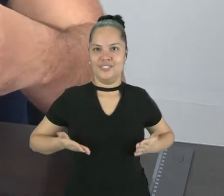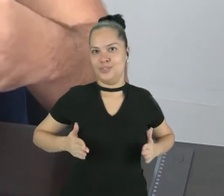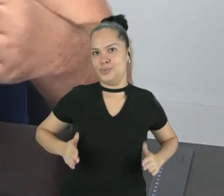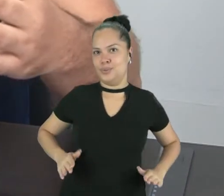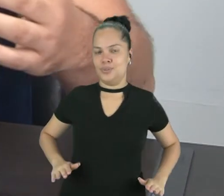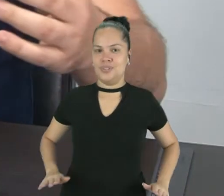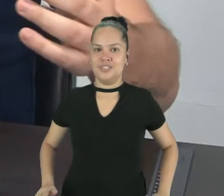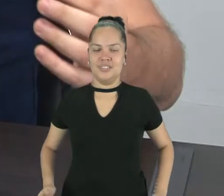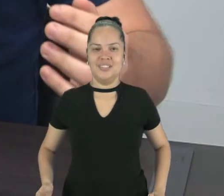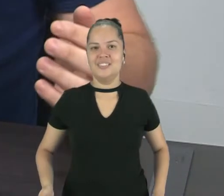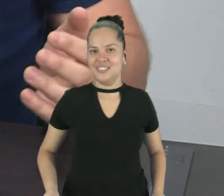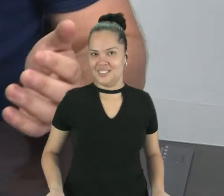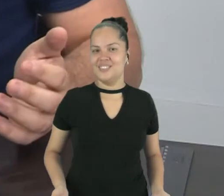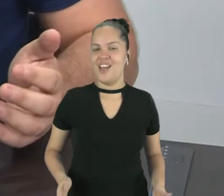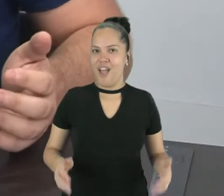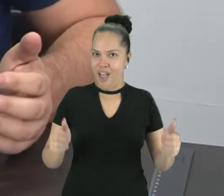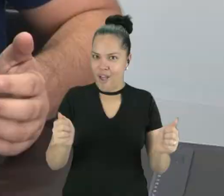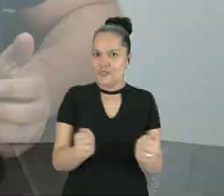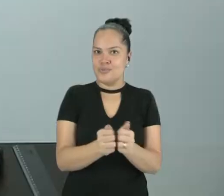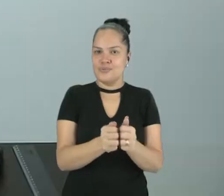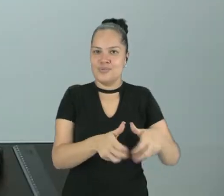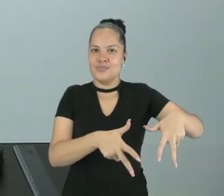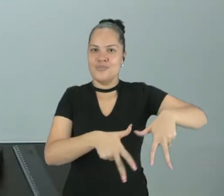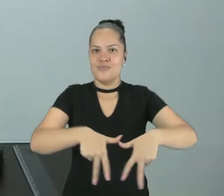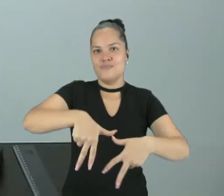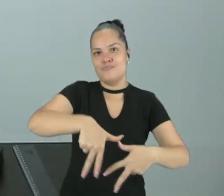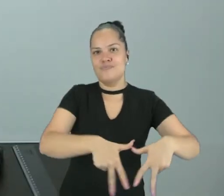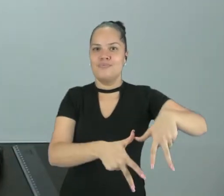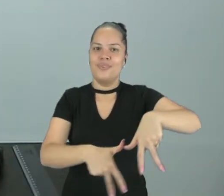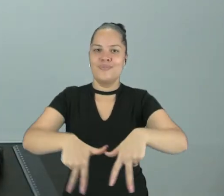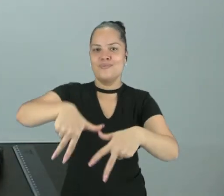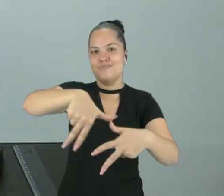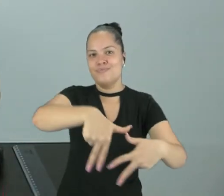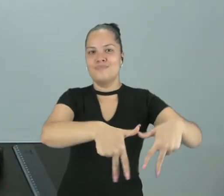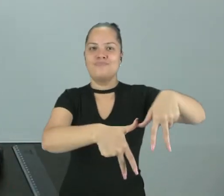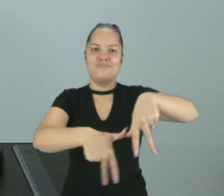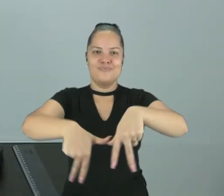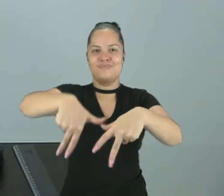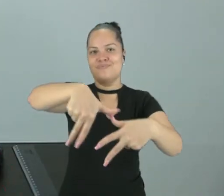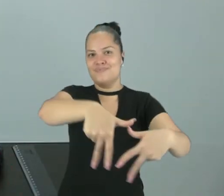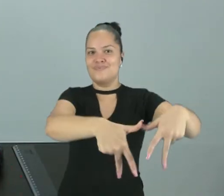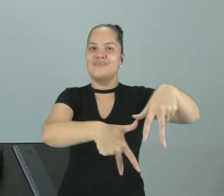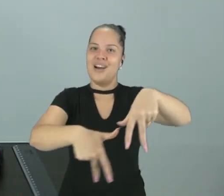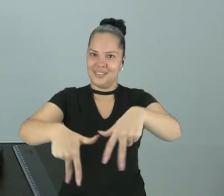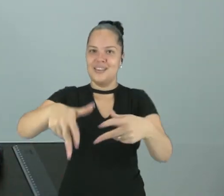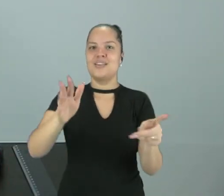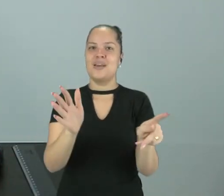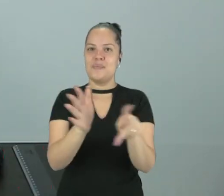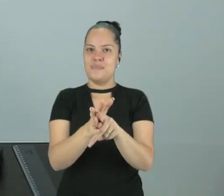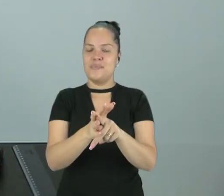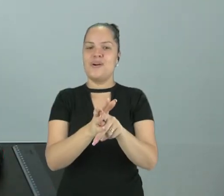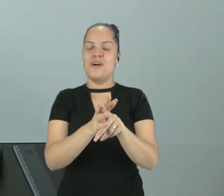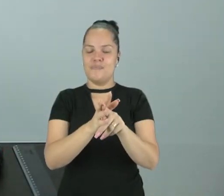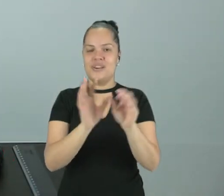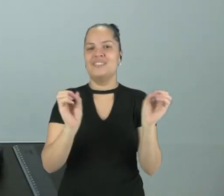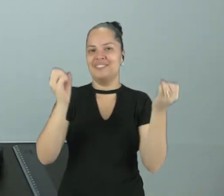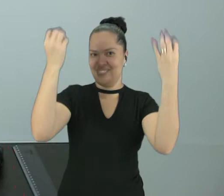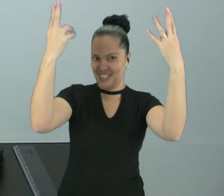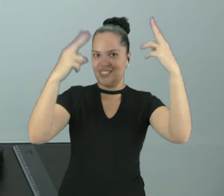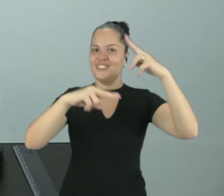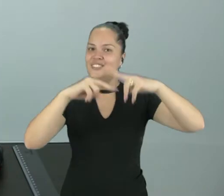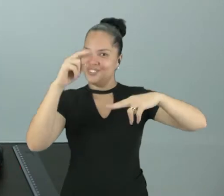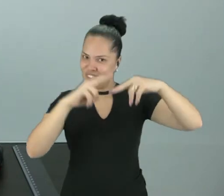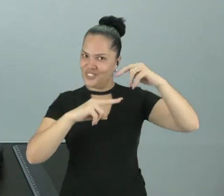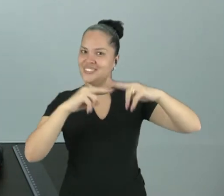chita então eles se juntam e dançam na quadrilha e dança ou fazem danças participo de